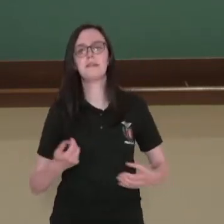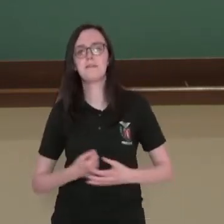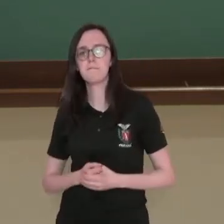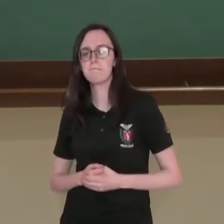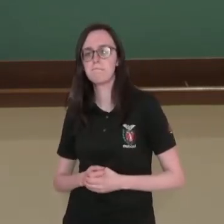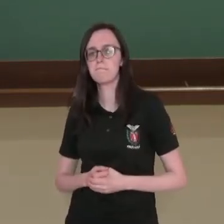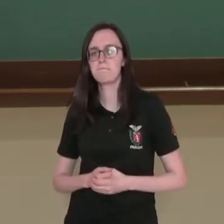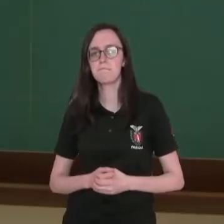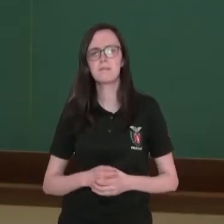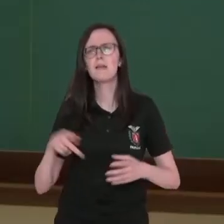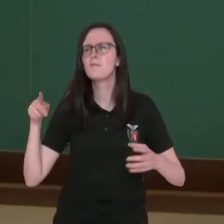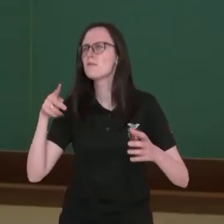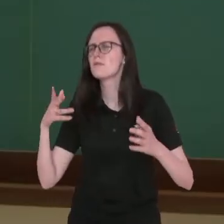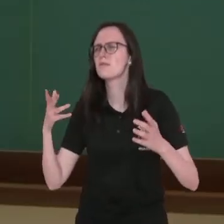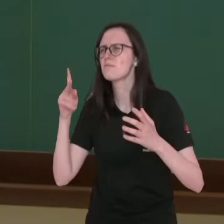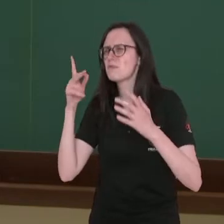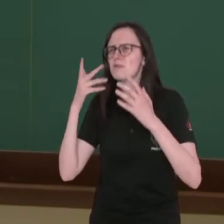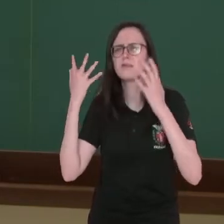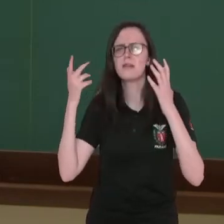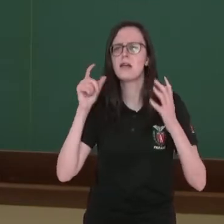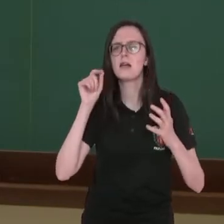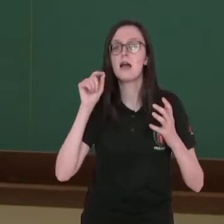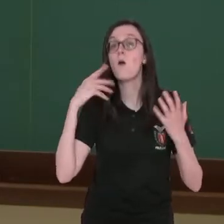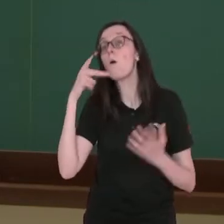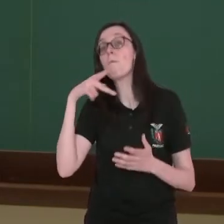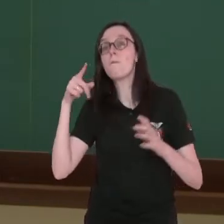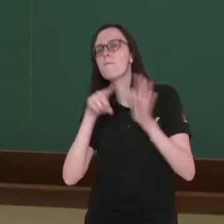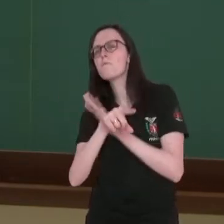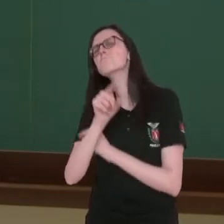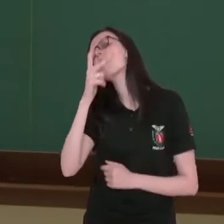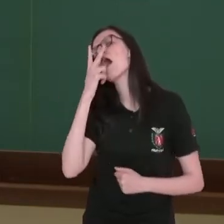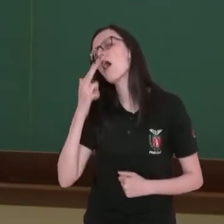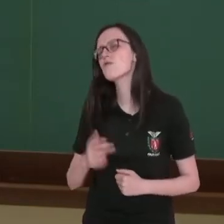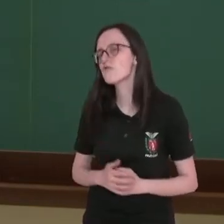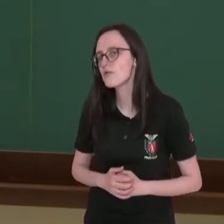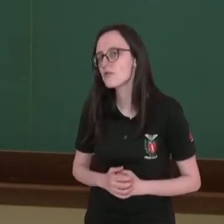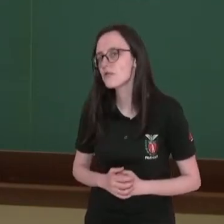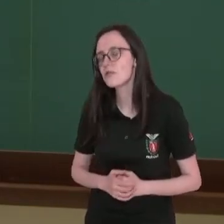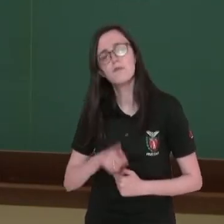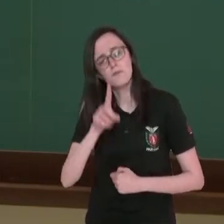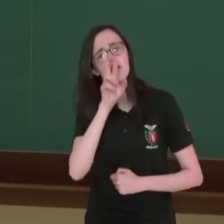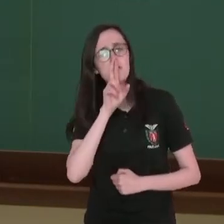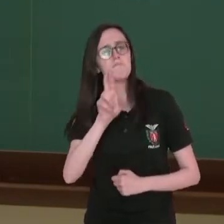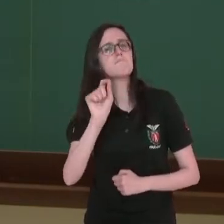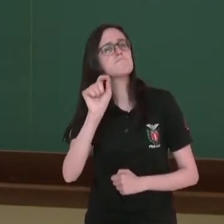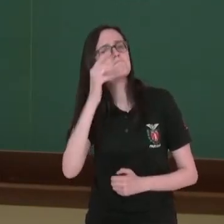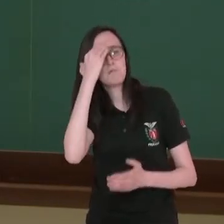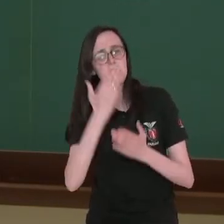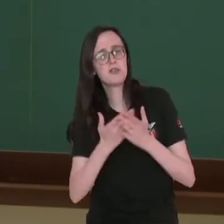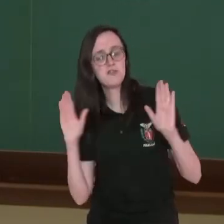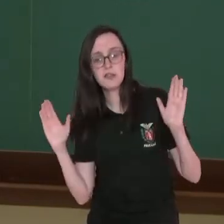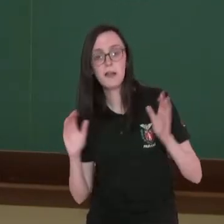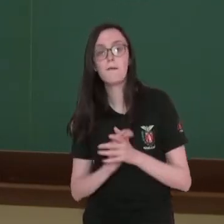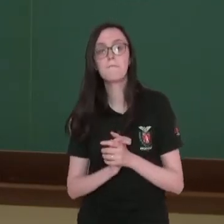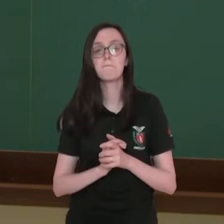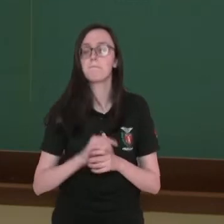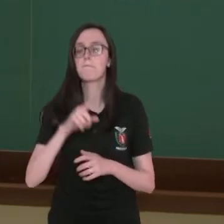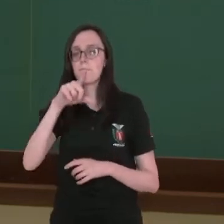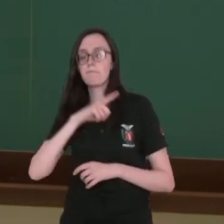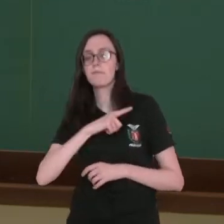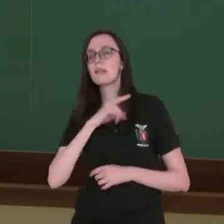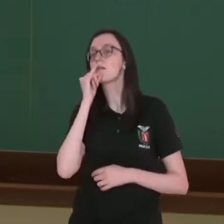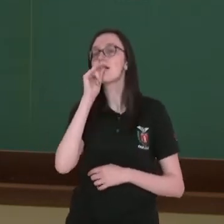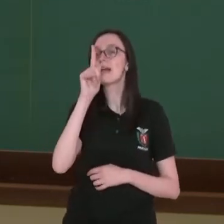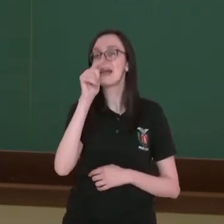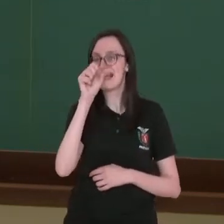Os alunos falam assim, professor, quando o professor fala o que você acha, é porque é sim. Então, vamos pensar o seguinte, o trabalho realizado por um